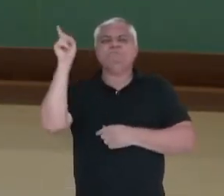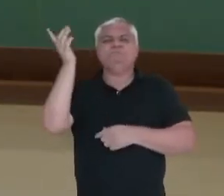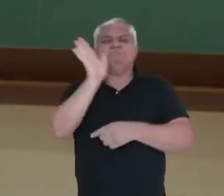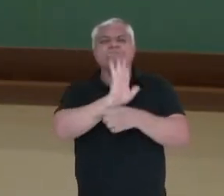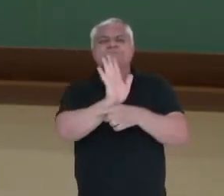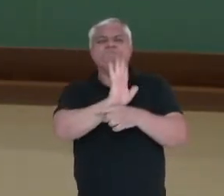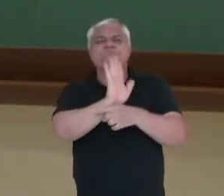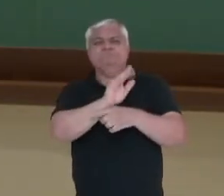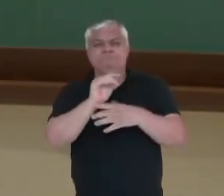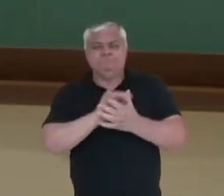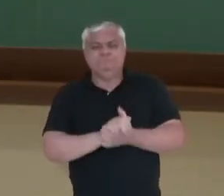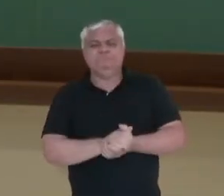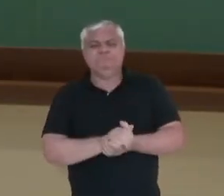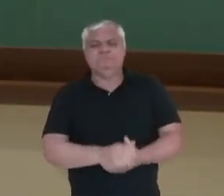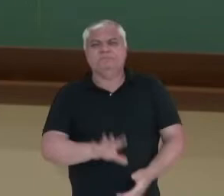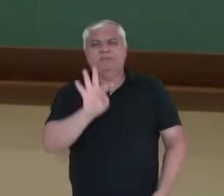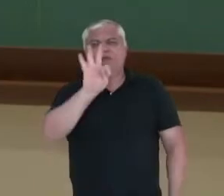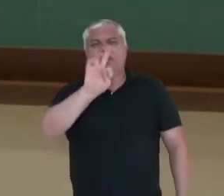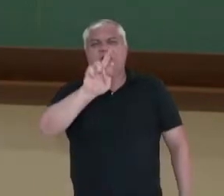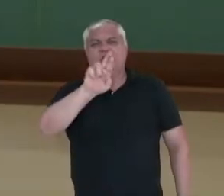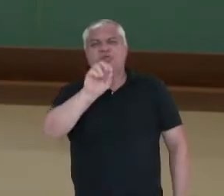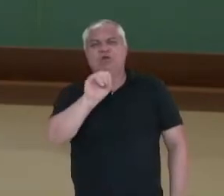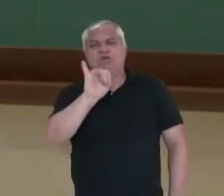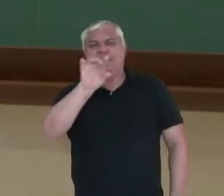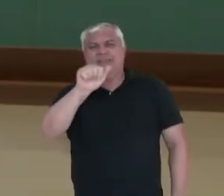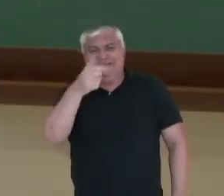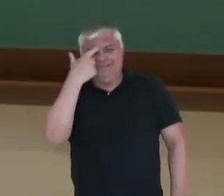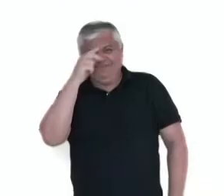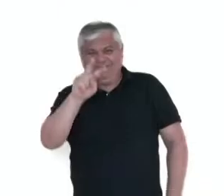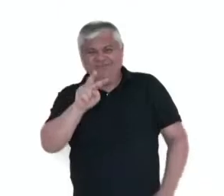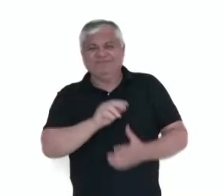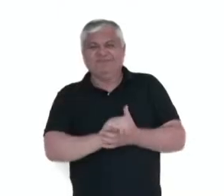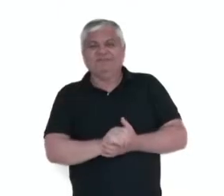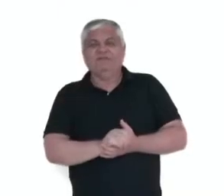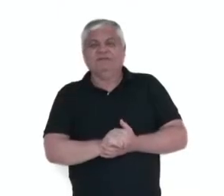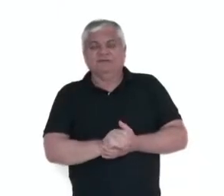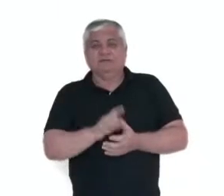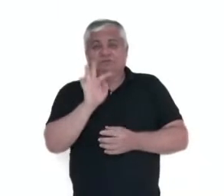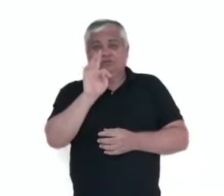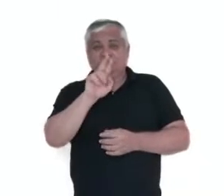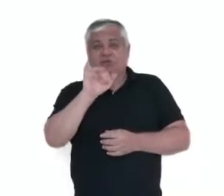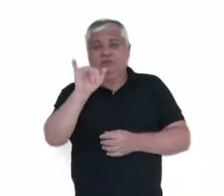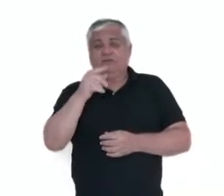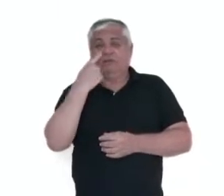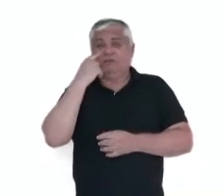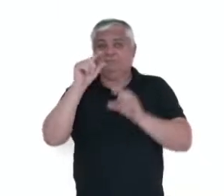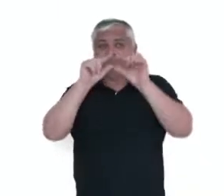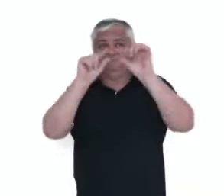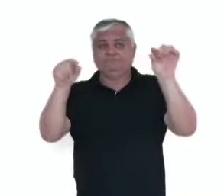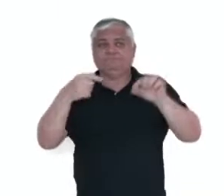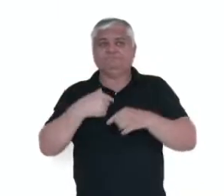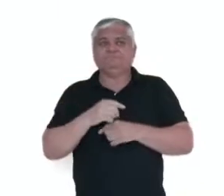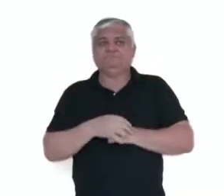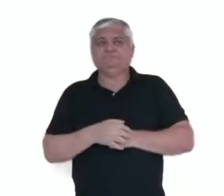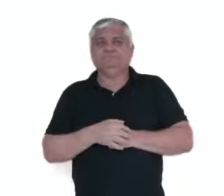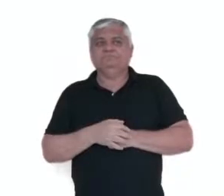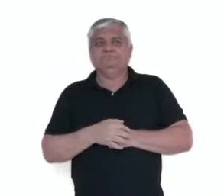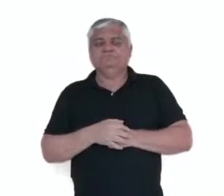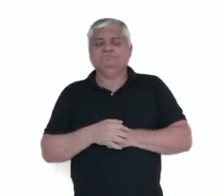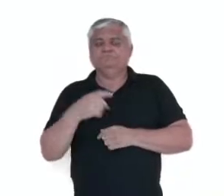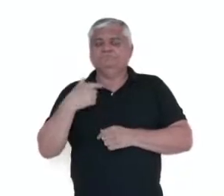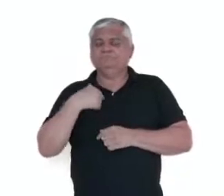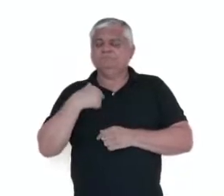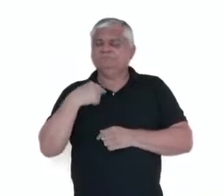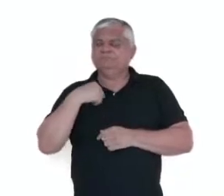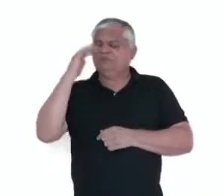filme, o filme Troia. Vocês já assistiram esse filme? Vamos ver aqui essa fala. Eu vi esse momento nos meus